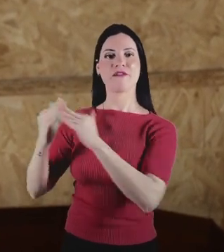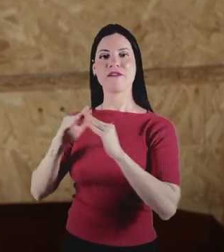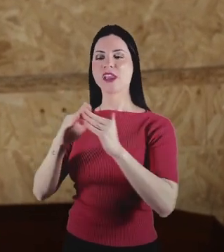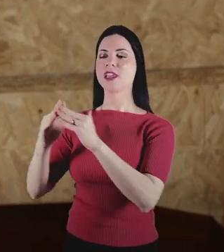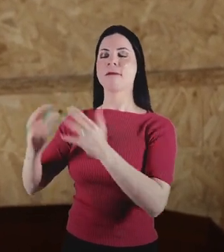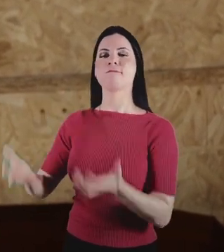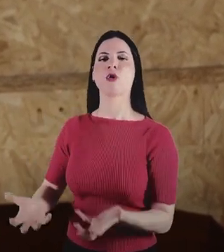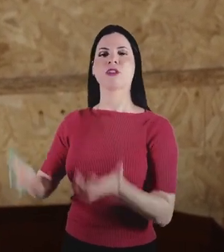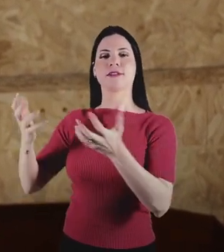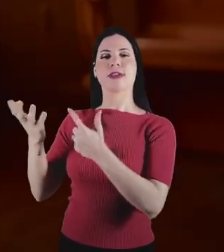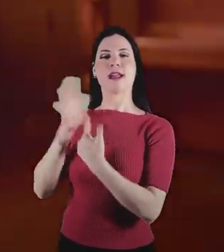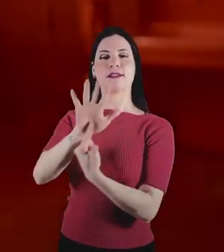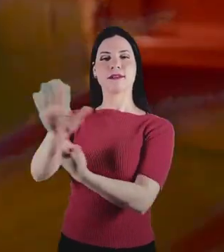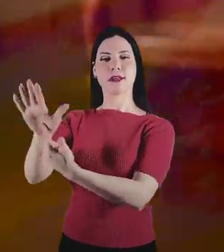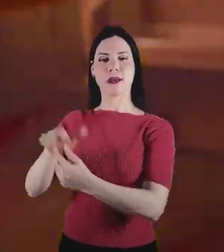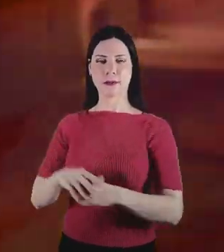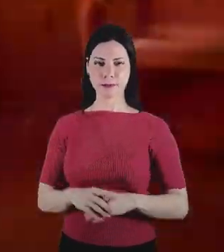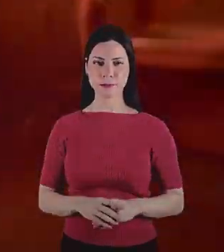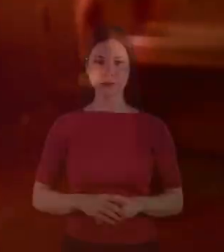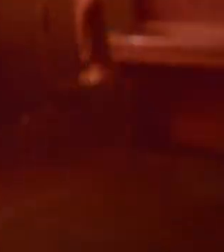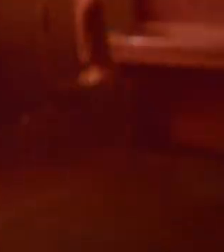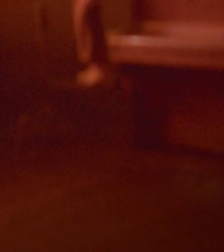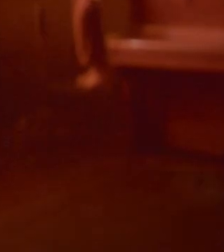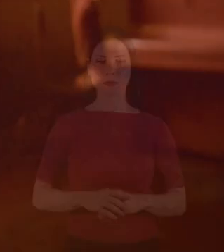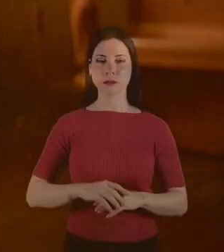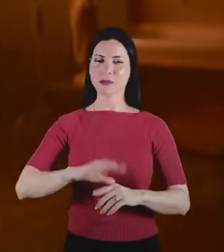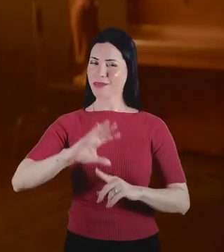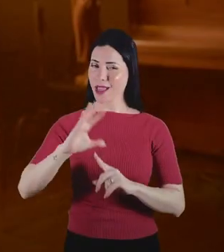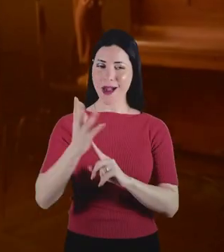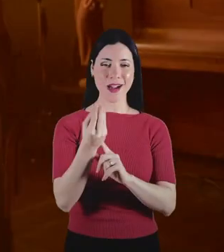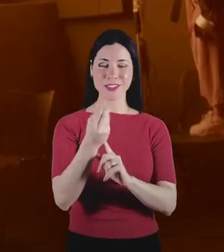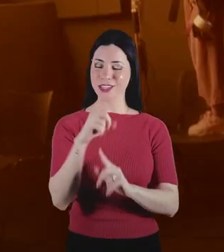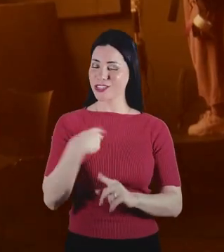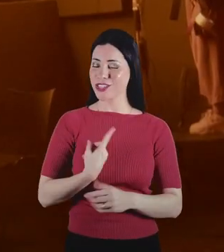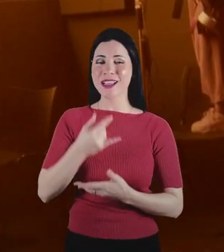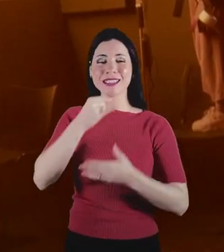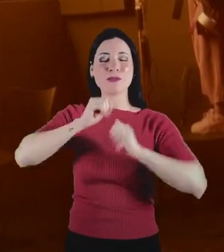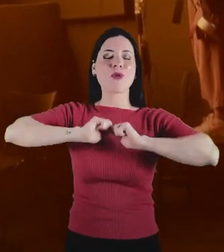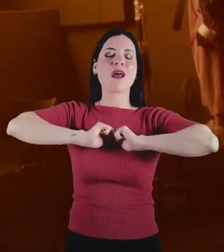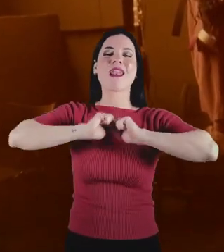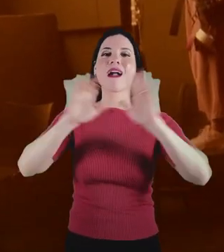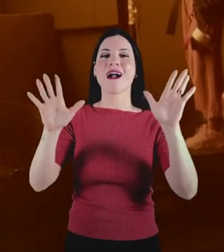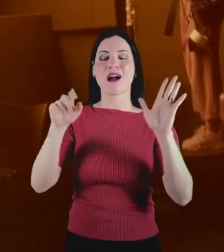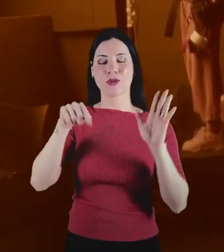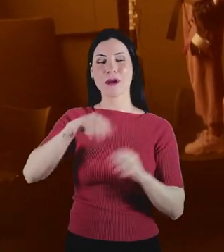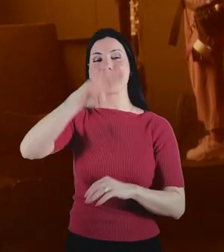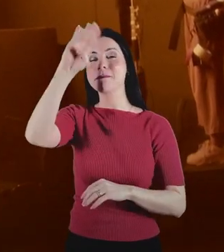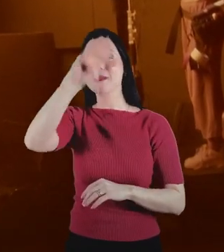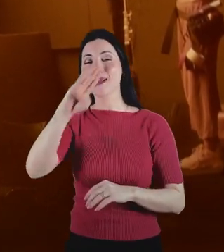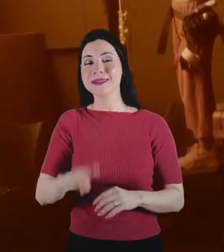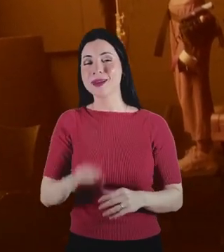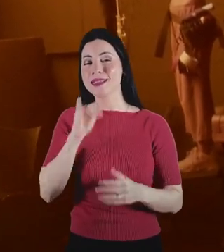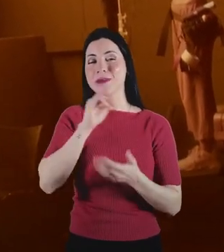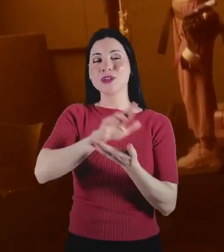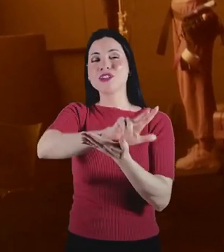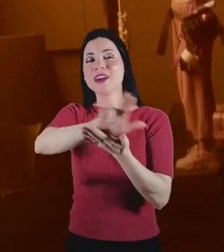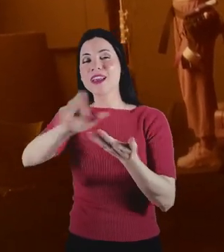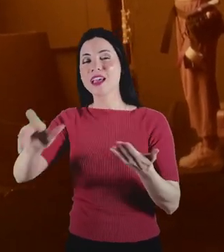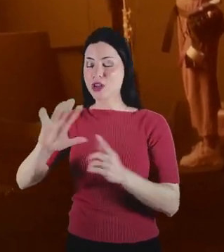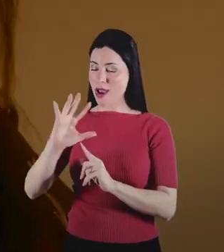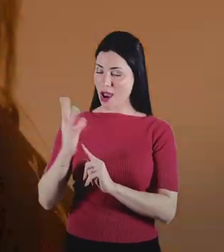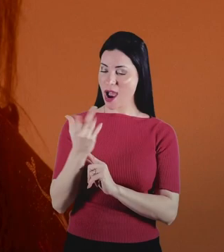esses corpos periféricos. A arte, ela... A gente tem exemplos muito claros, assim, principalmente no Brasil,